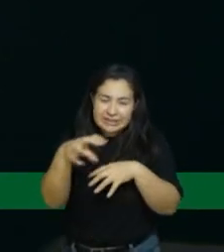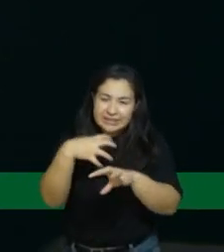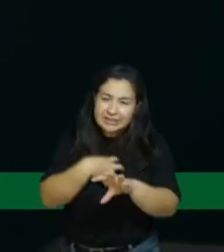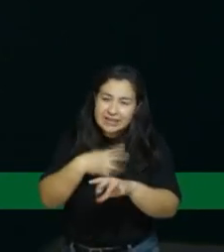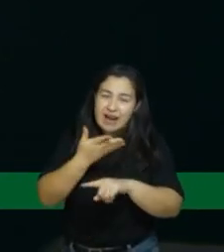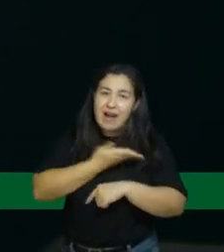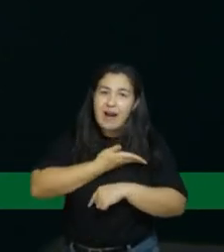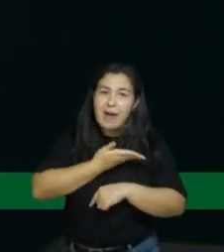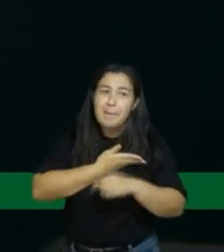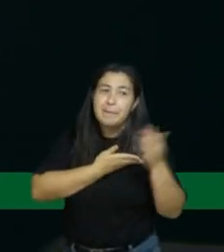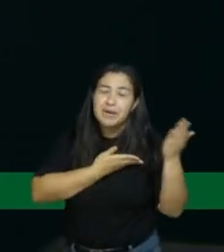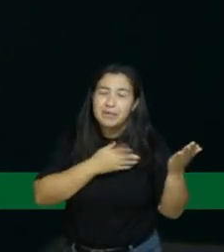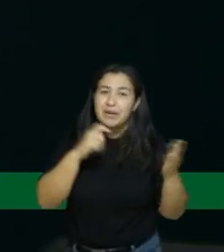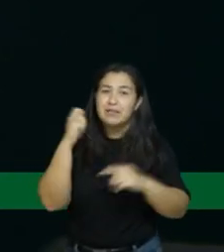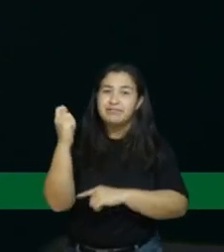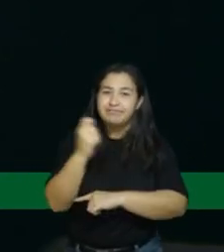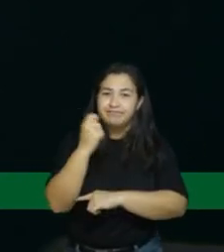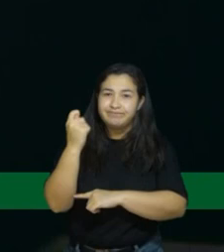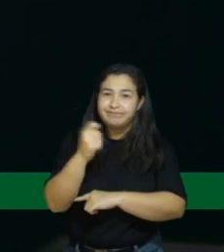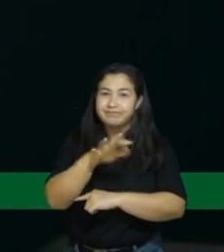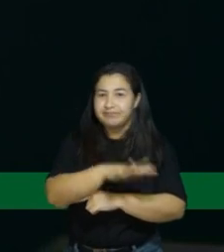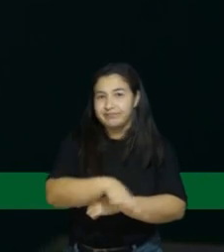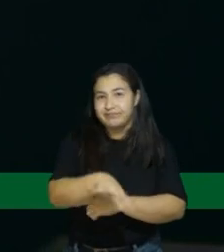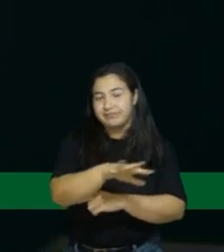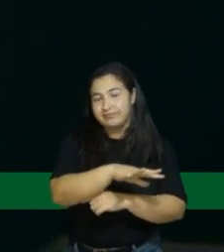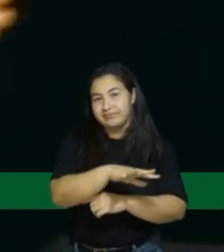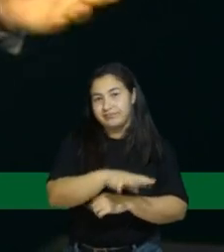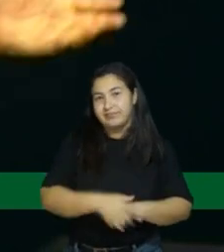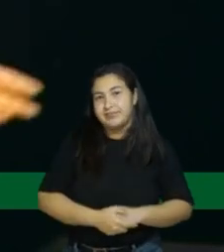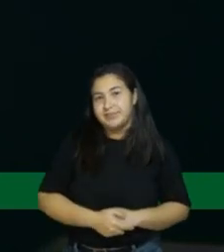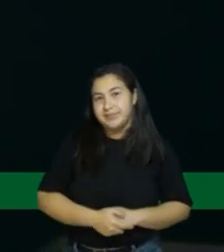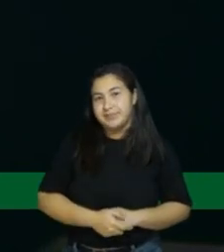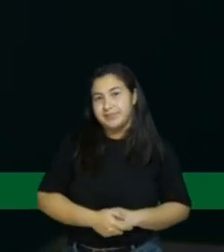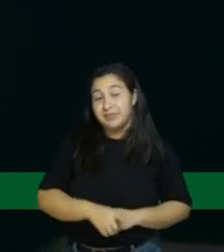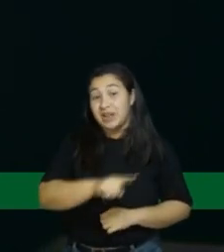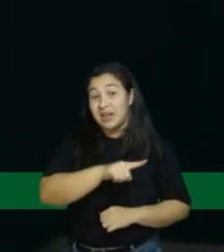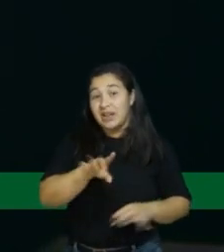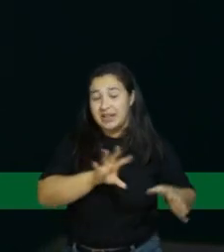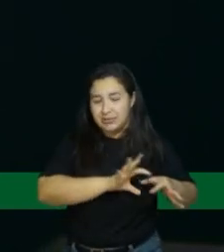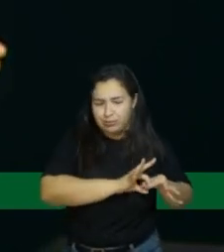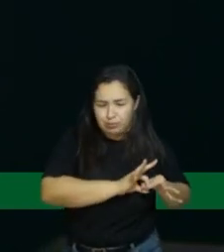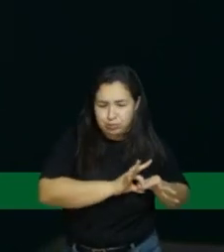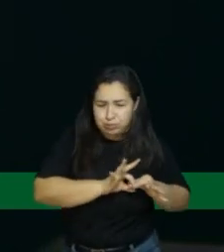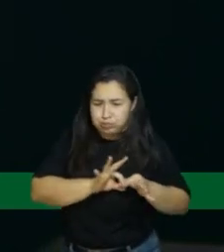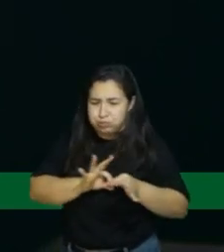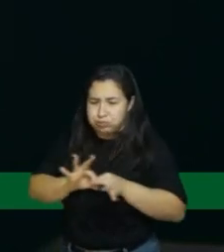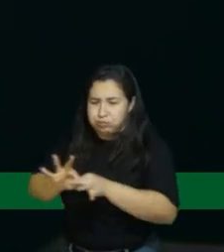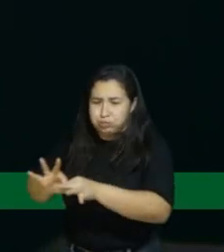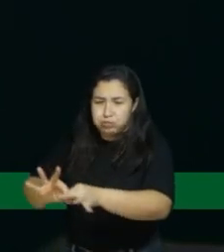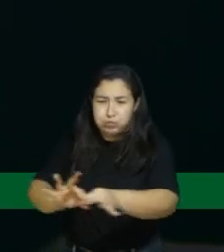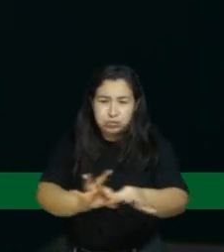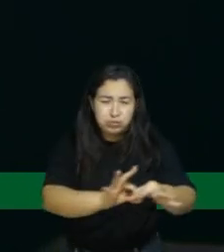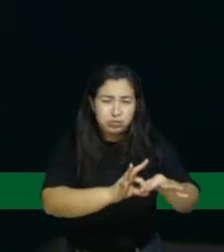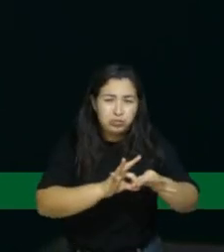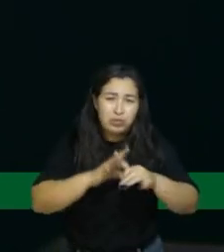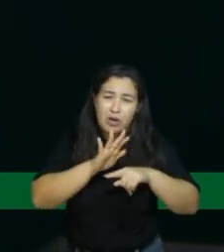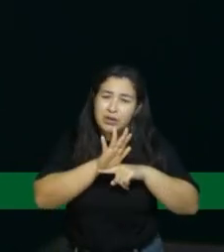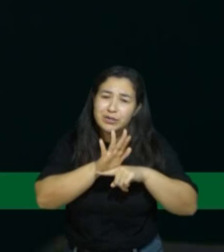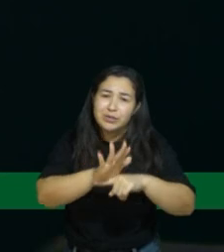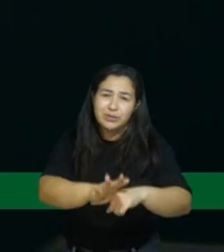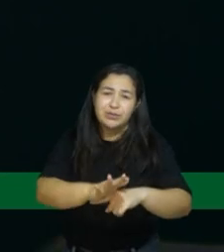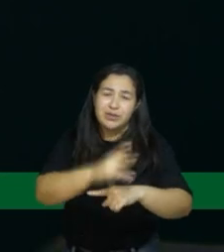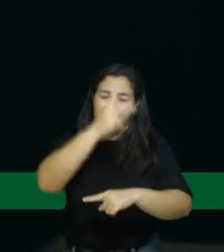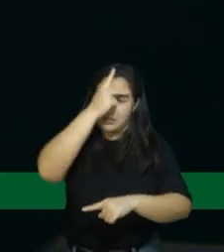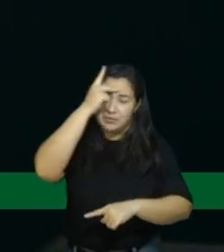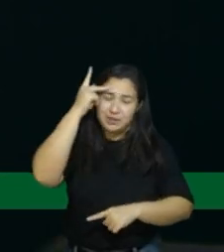eh da nossa região Deputado André Oliveira que se abraçaram todos para ajudar o nosso povo do Rio